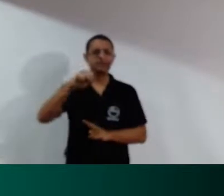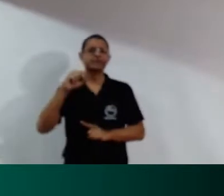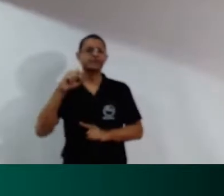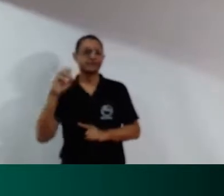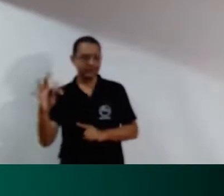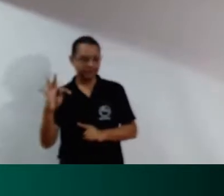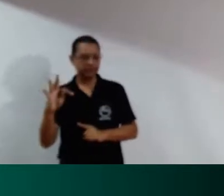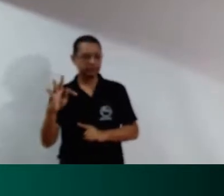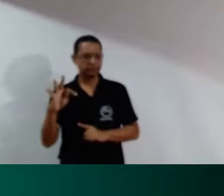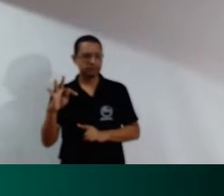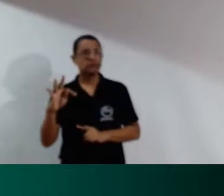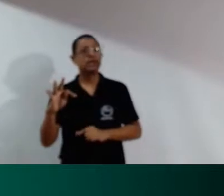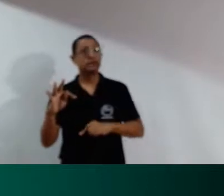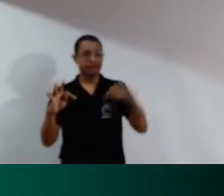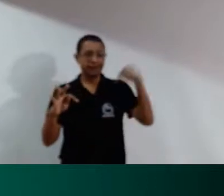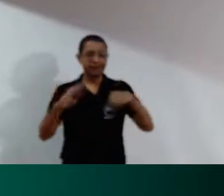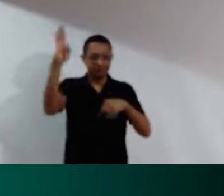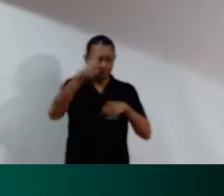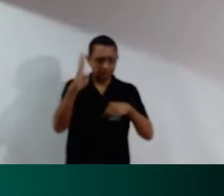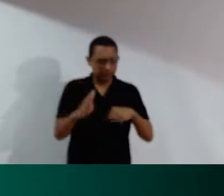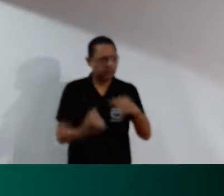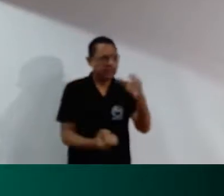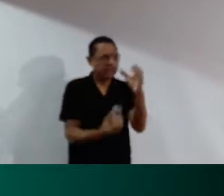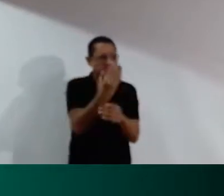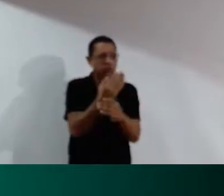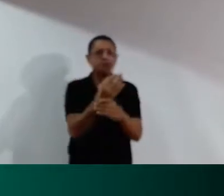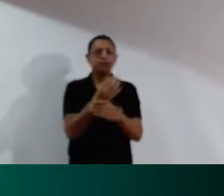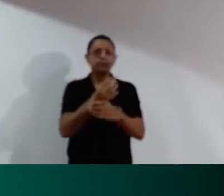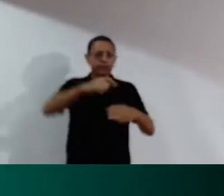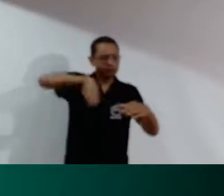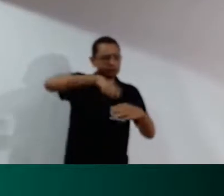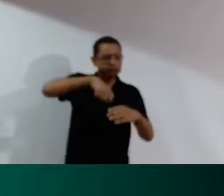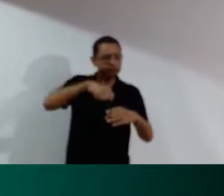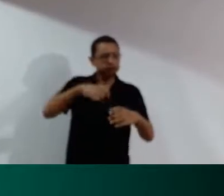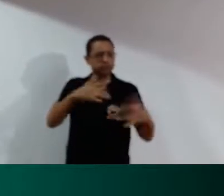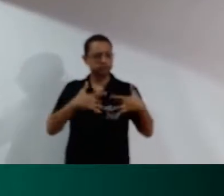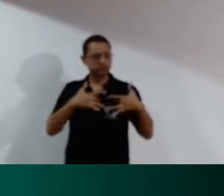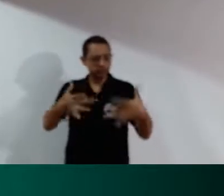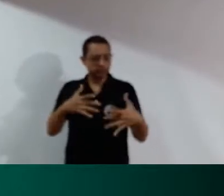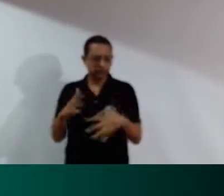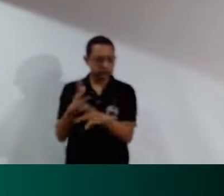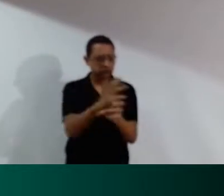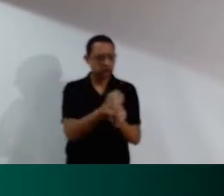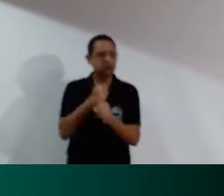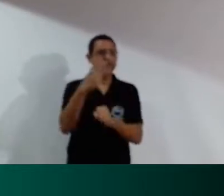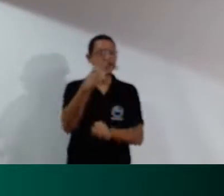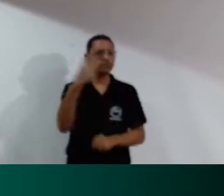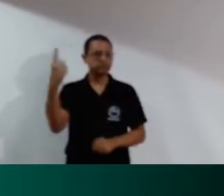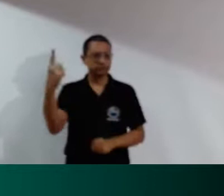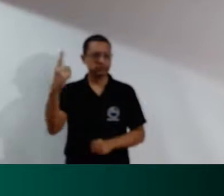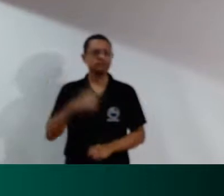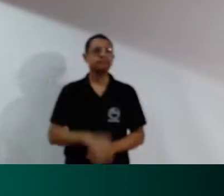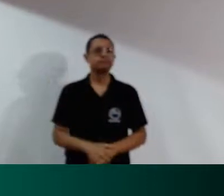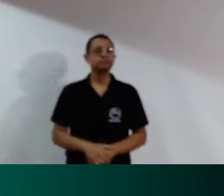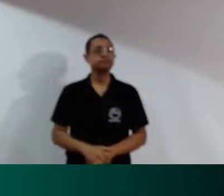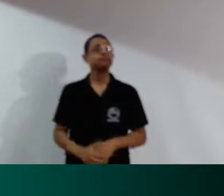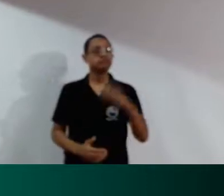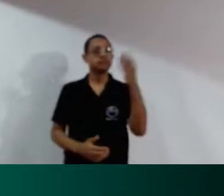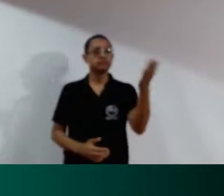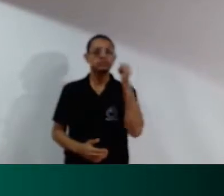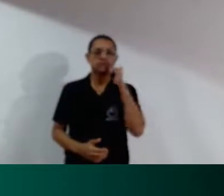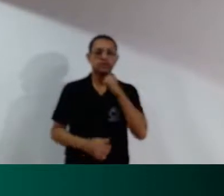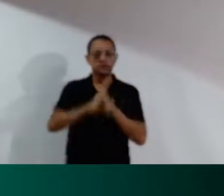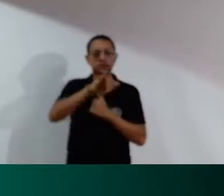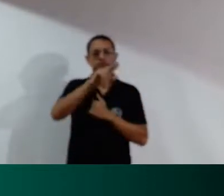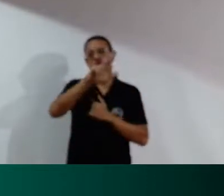hoje no Brasil 31 cozinha solidárias E essas 31 cozinha solidária eu vou botar no seu dado a Ju ali que a pessoa do Badoo